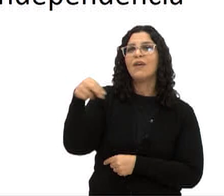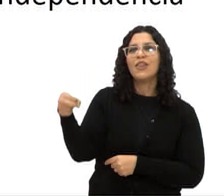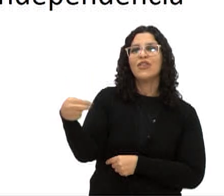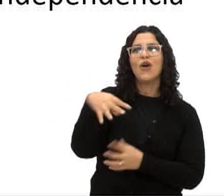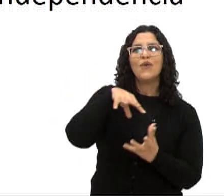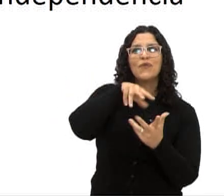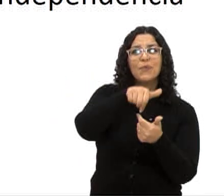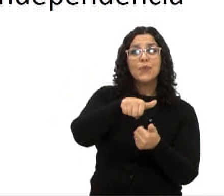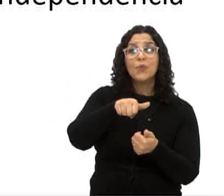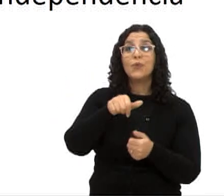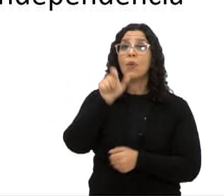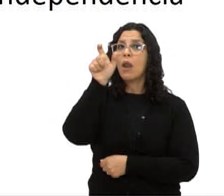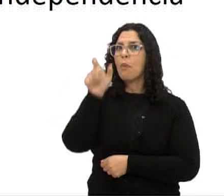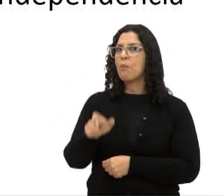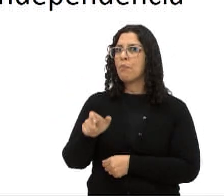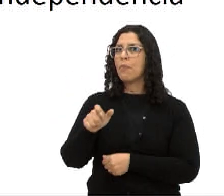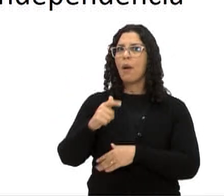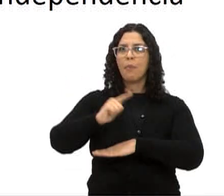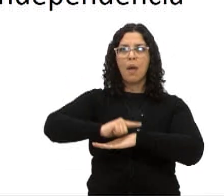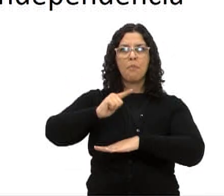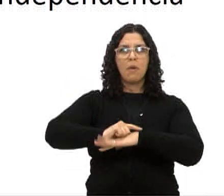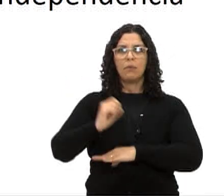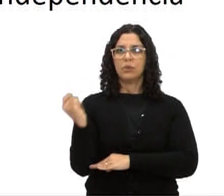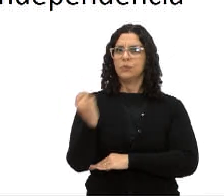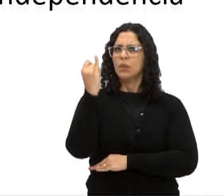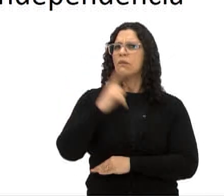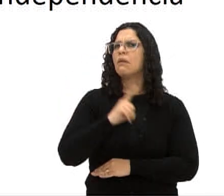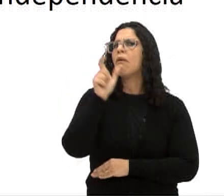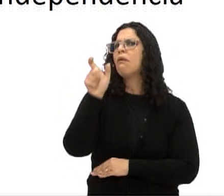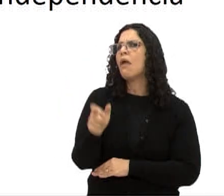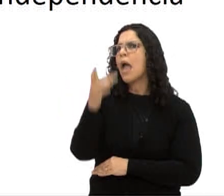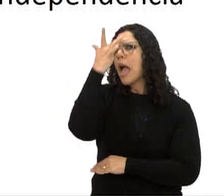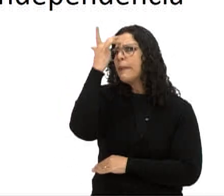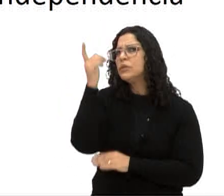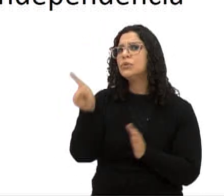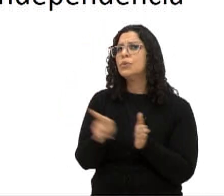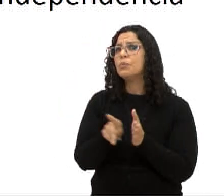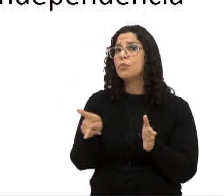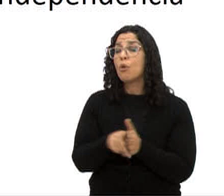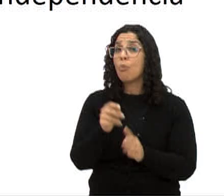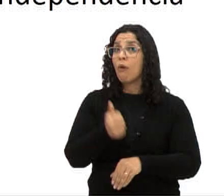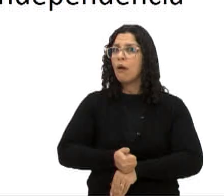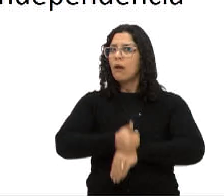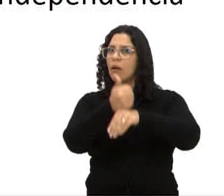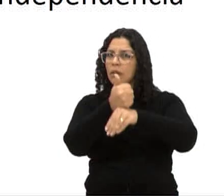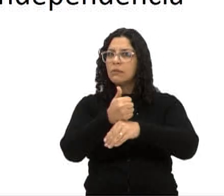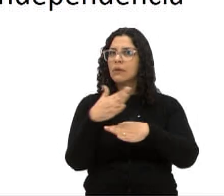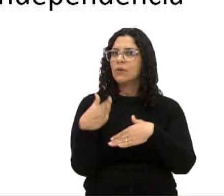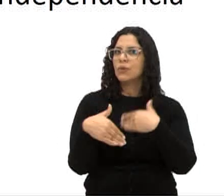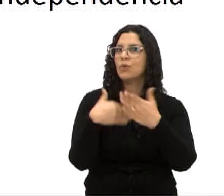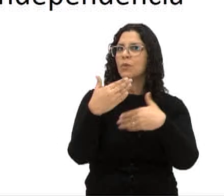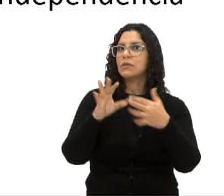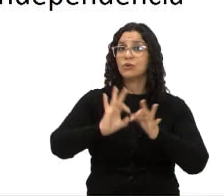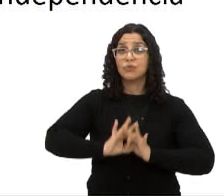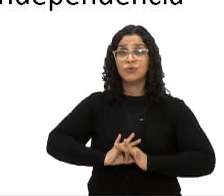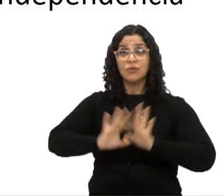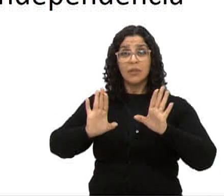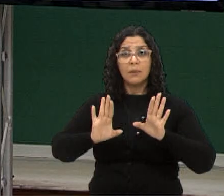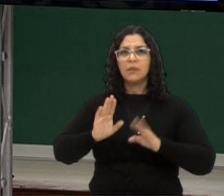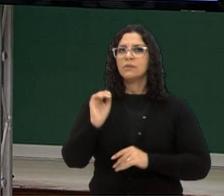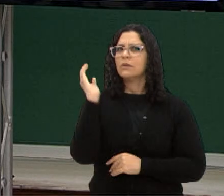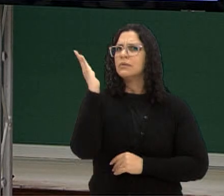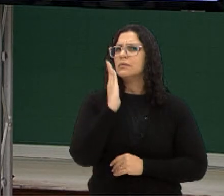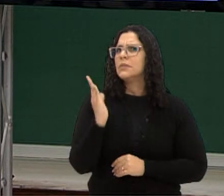Mundo ela tem um papel significativo? Quem esteve à frente do processo de independência do Brasil?